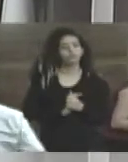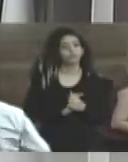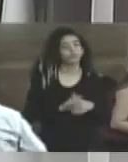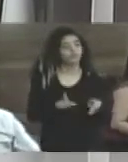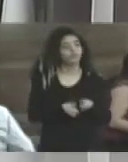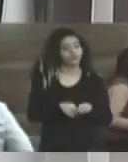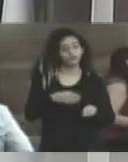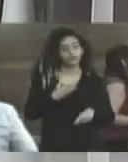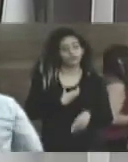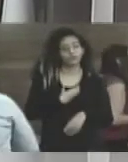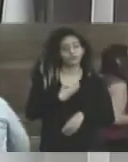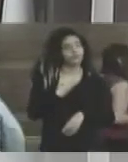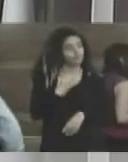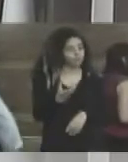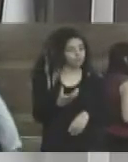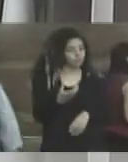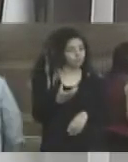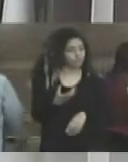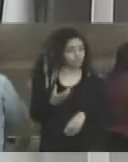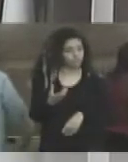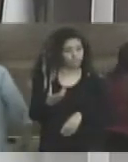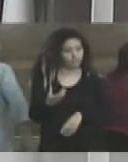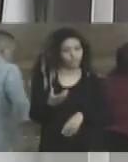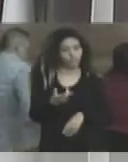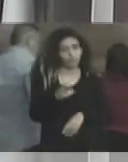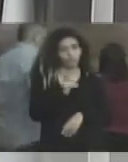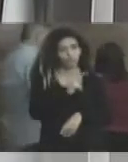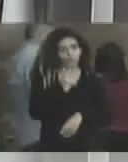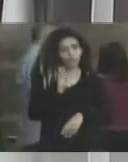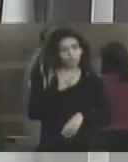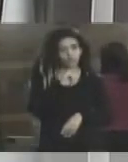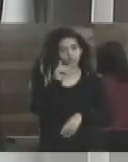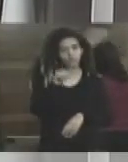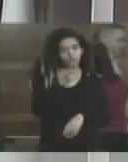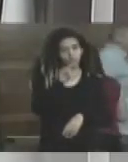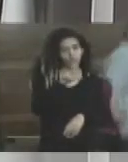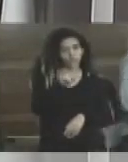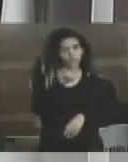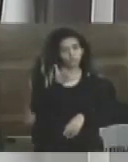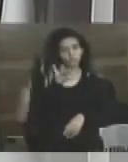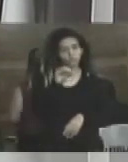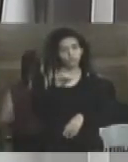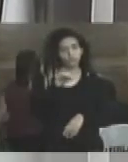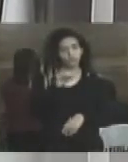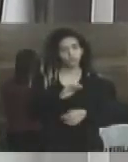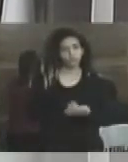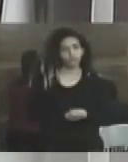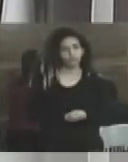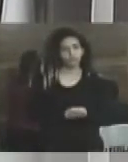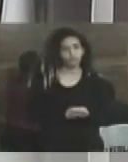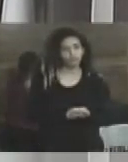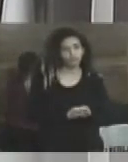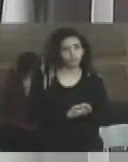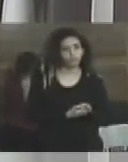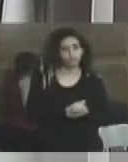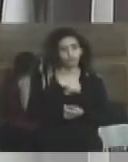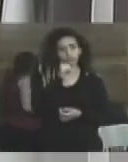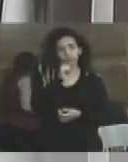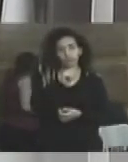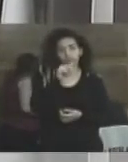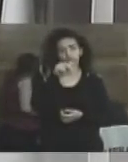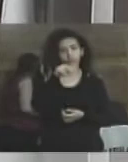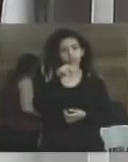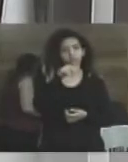concedendo a medalha do mérito educacional ao professor Júlio César Laranjeira, a ilustríssima senhora